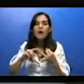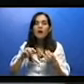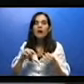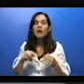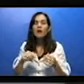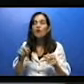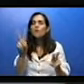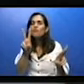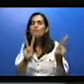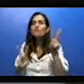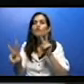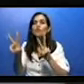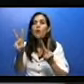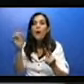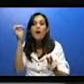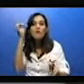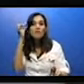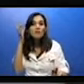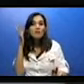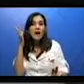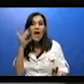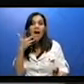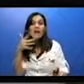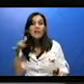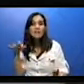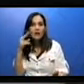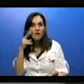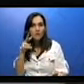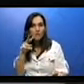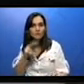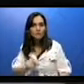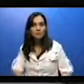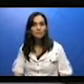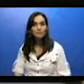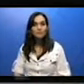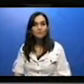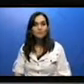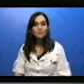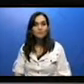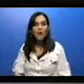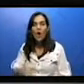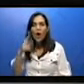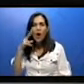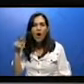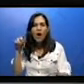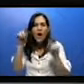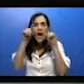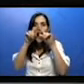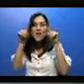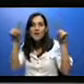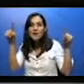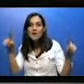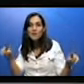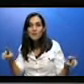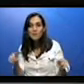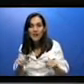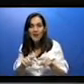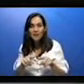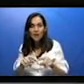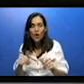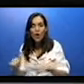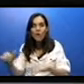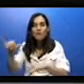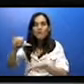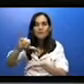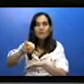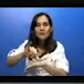pista visual para facilitar o trabalho da criança tá e aqui essa imagem de um ponto turístico da nossa